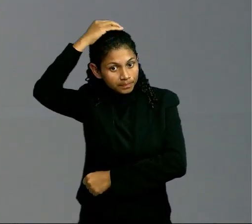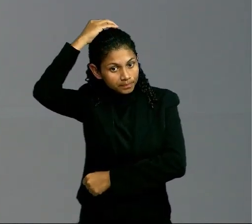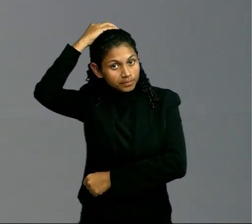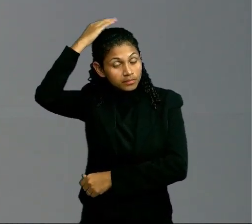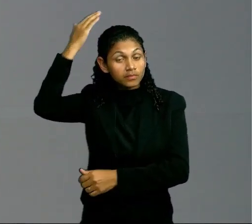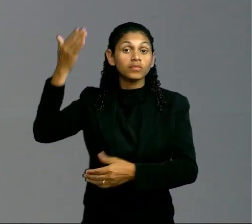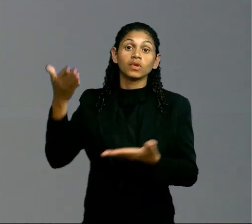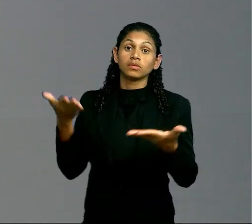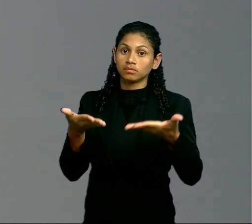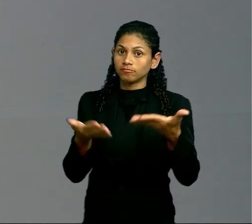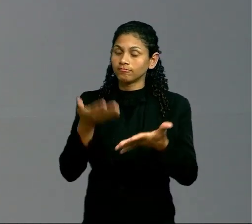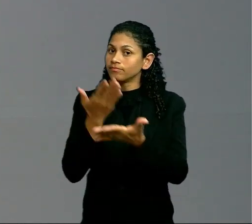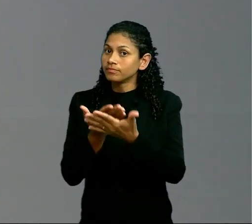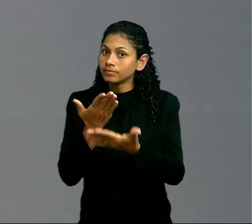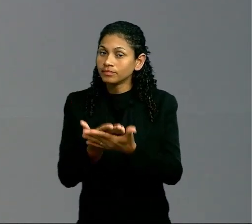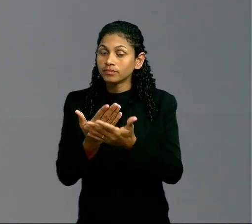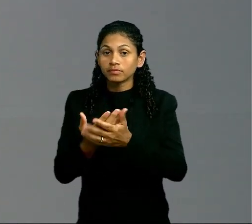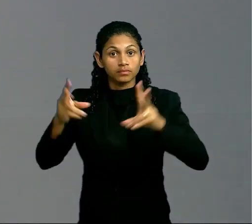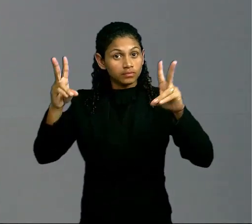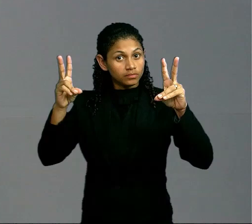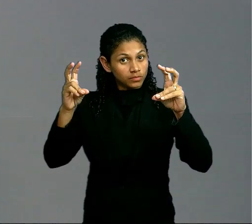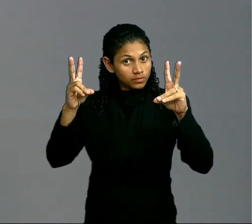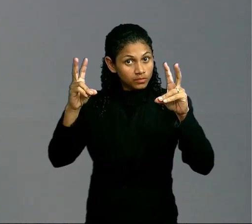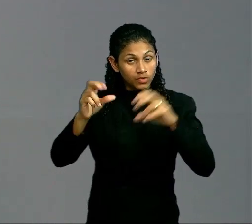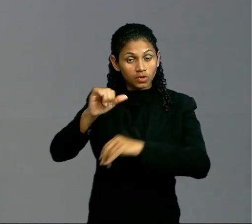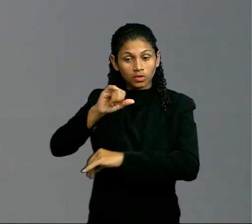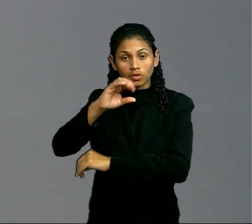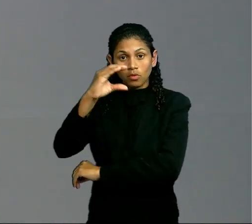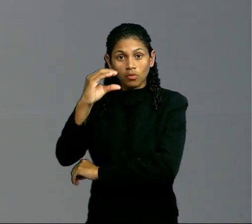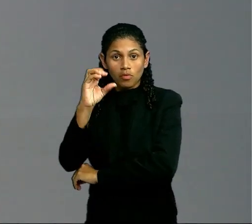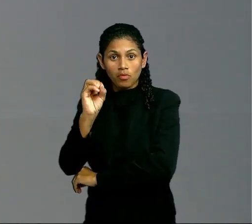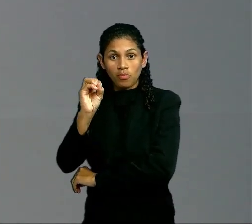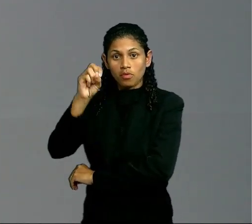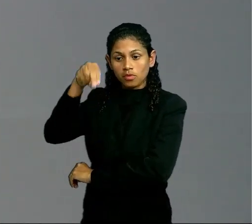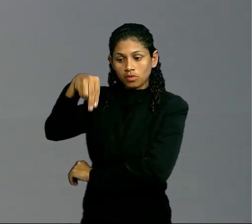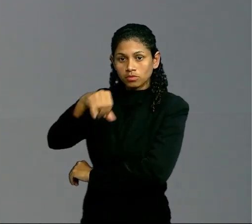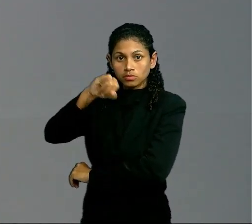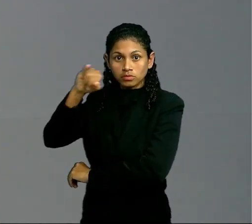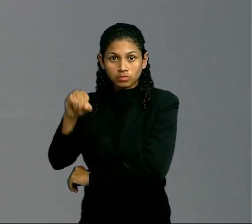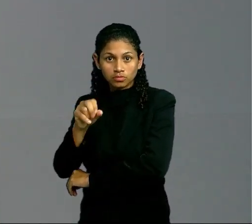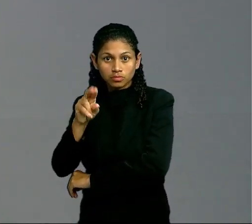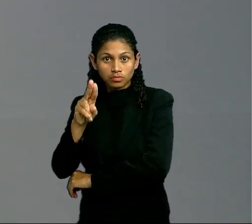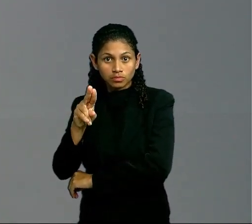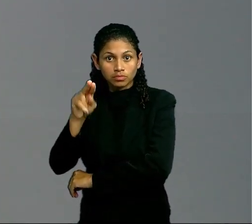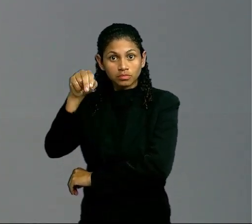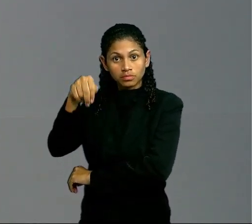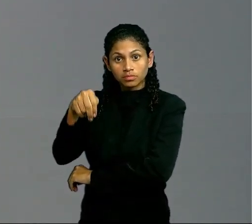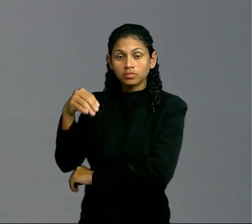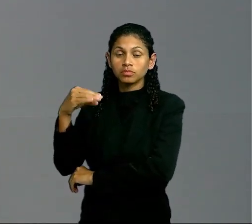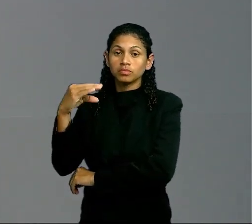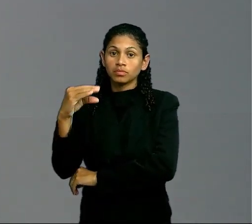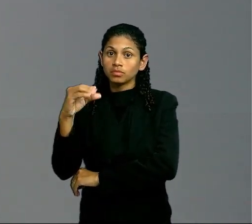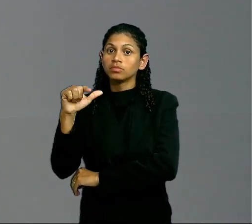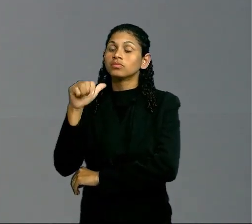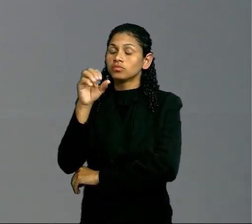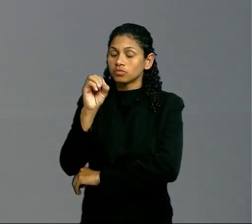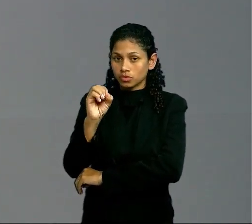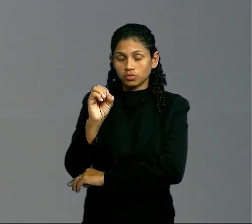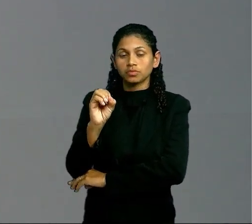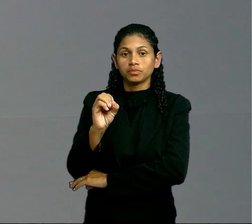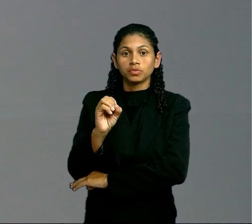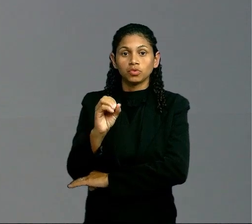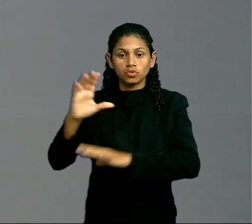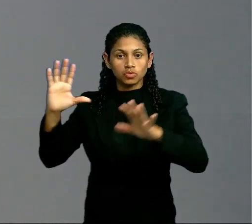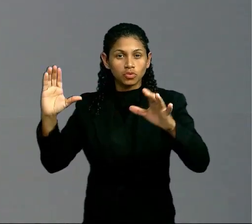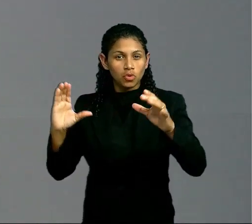nós estudaremos sobre as conjunções, essa parte gramatical. Você que